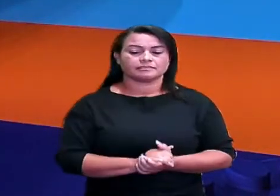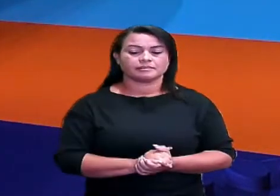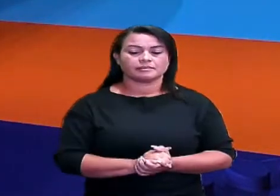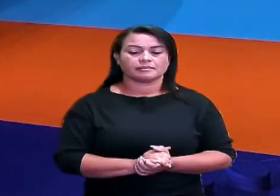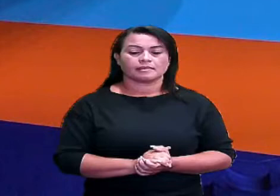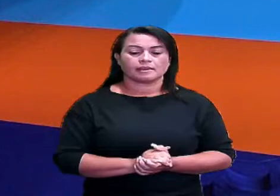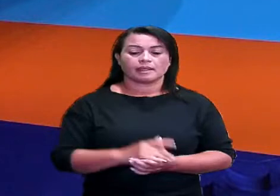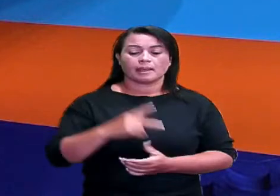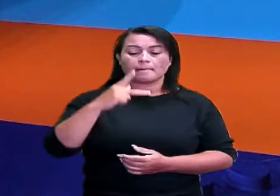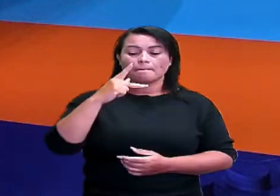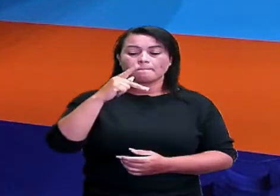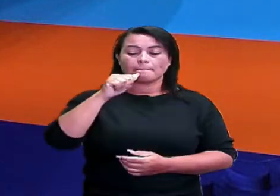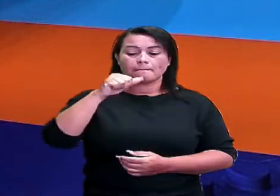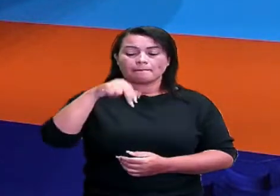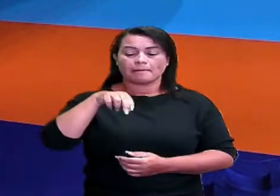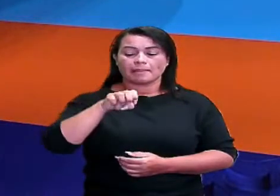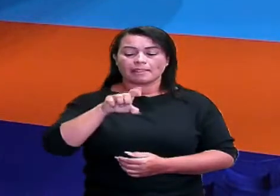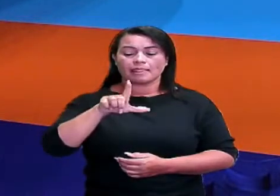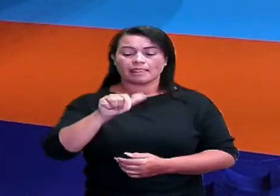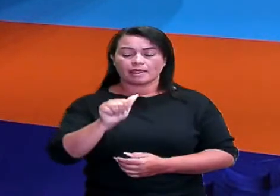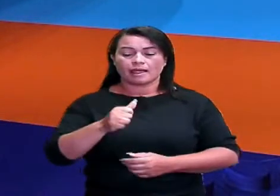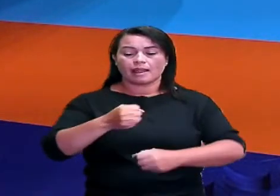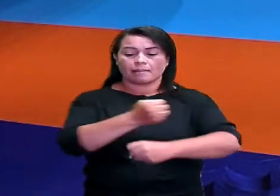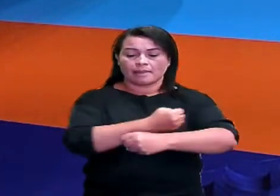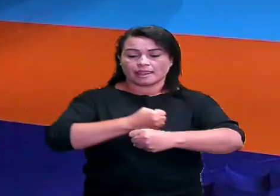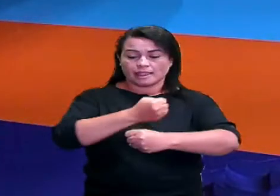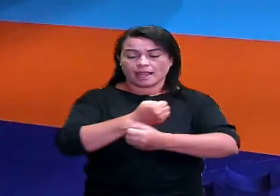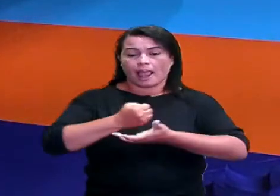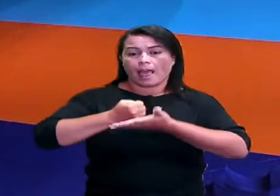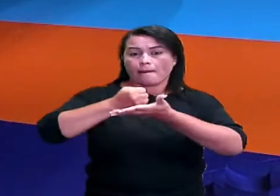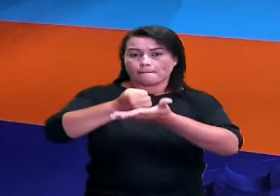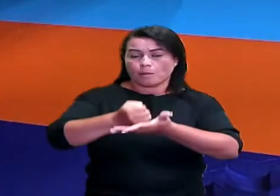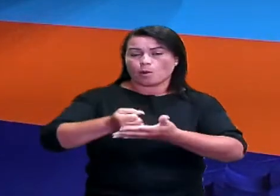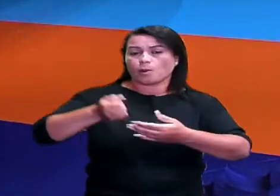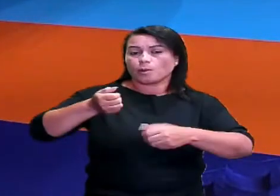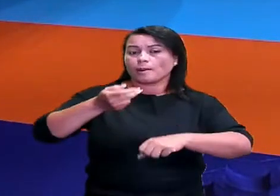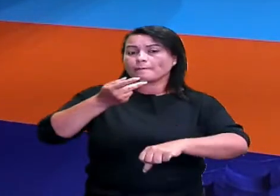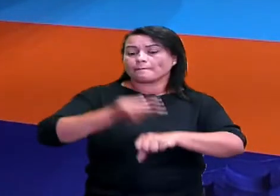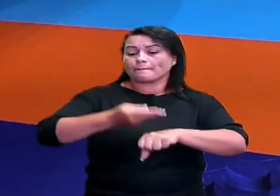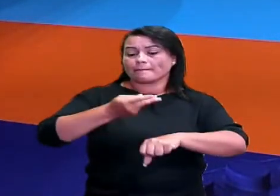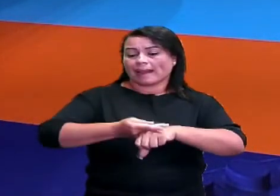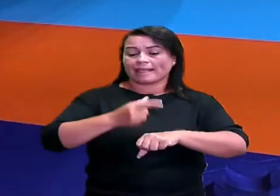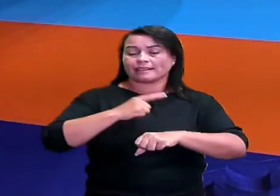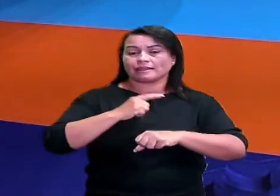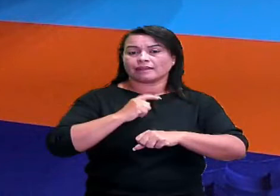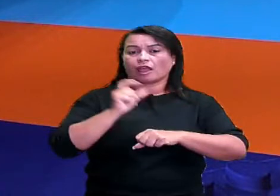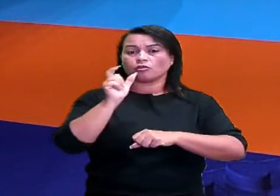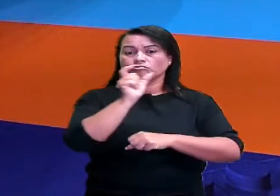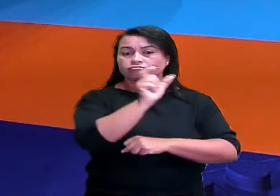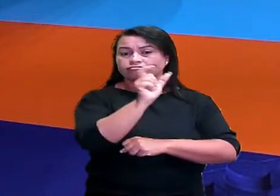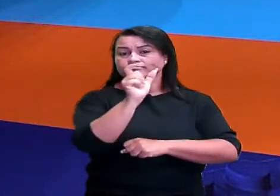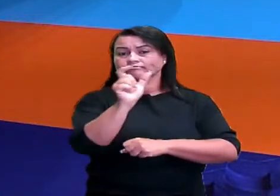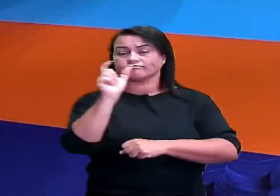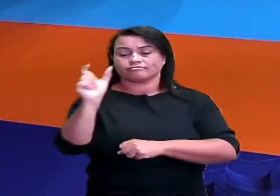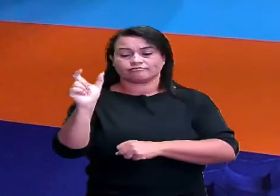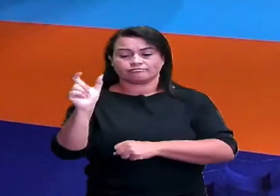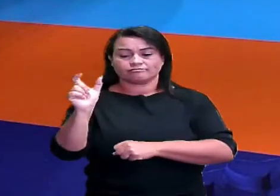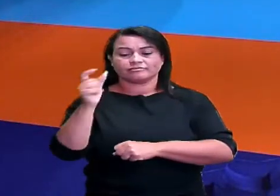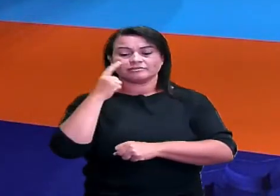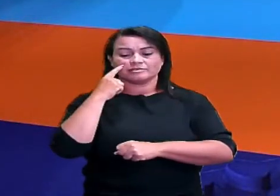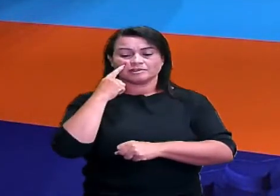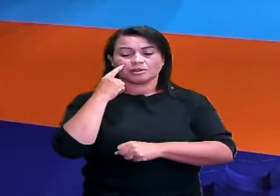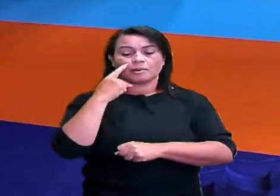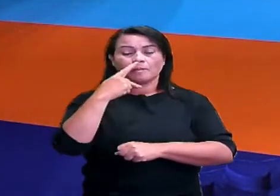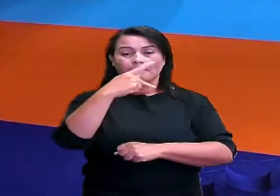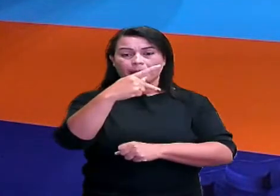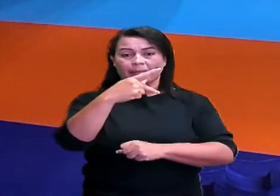ó, panela, apoio e prata. Eu tenho aqui 3 palavras, o P em lugares diferentes